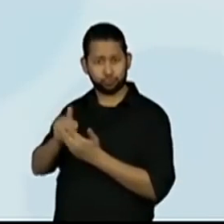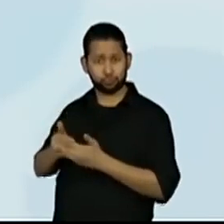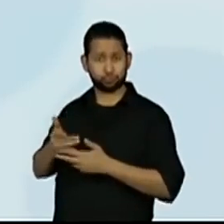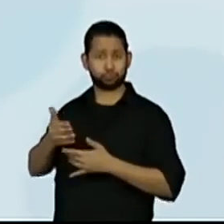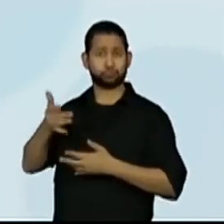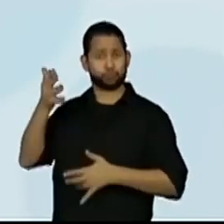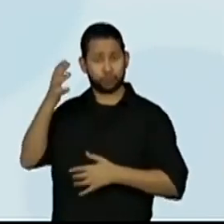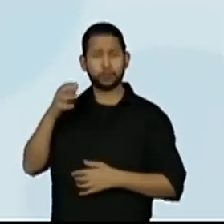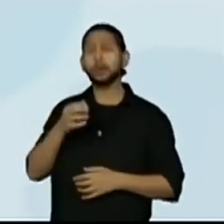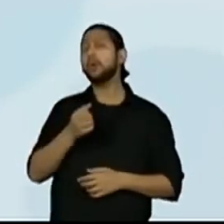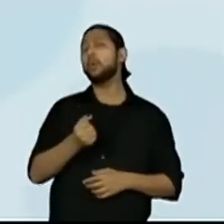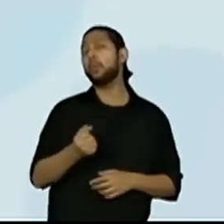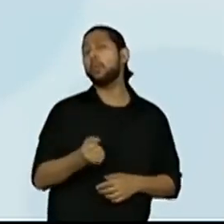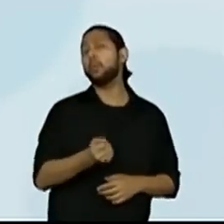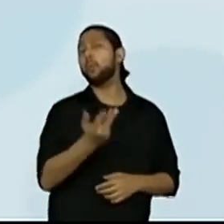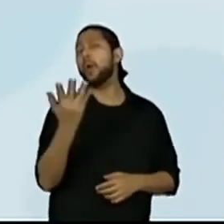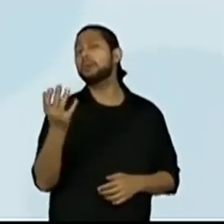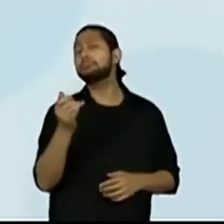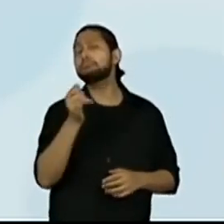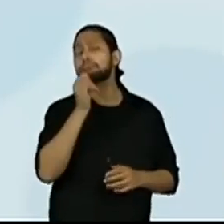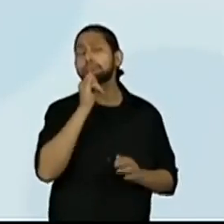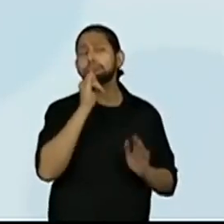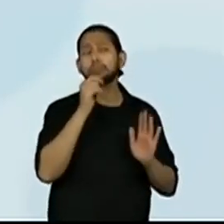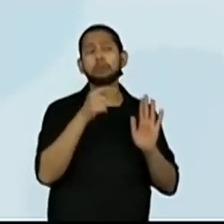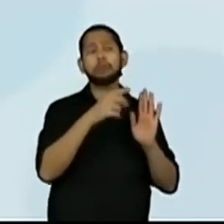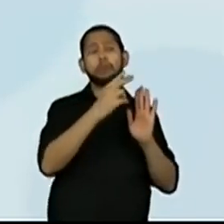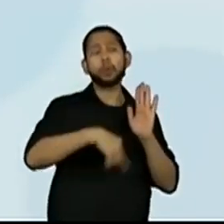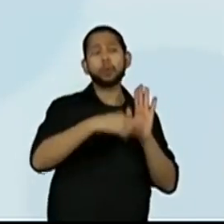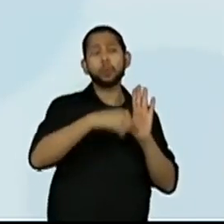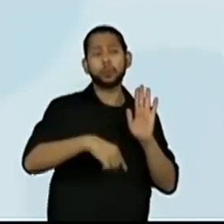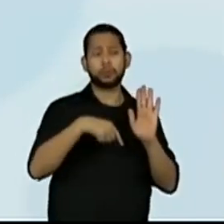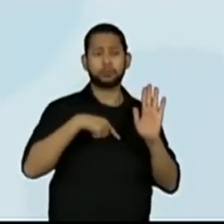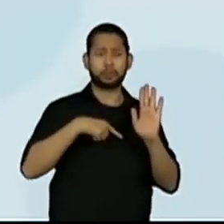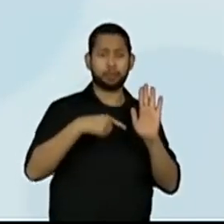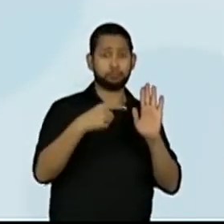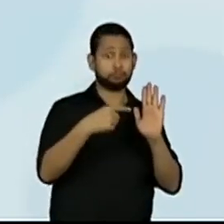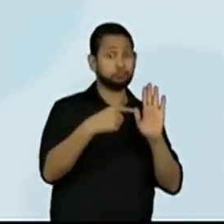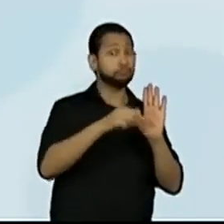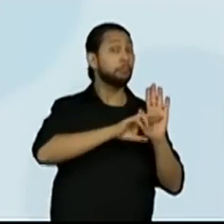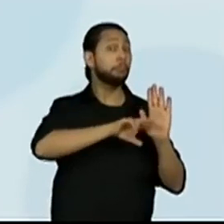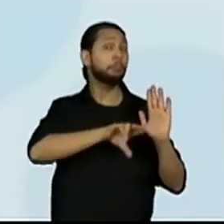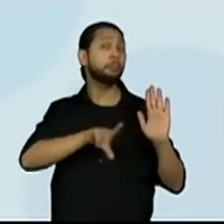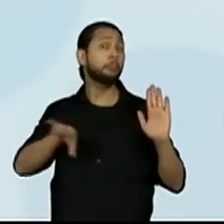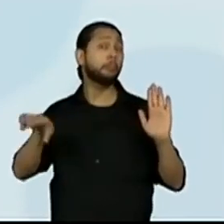leitura vocês acham que temos? Não confundindo com estratégias,